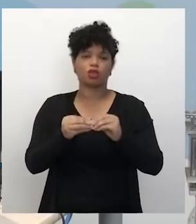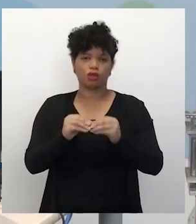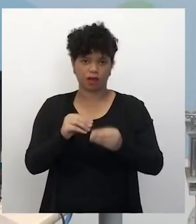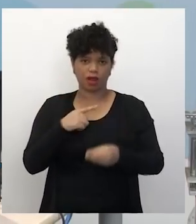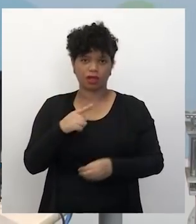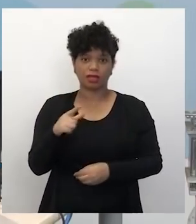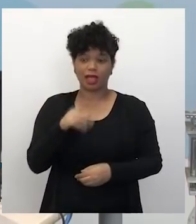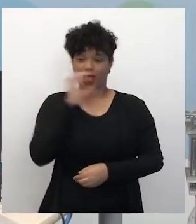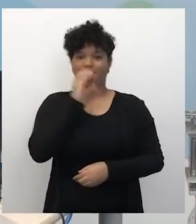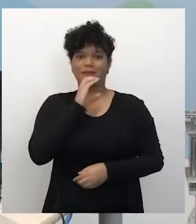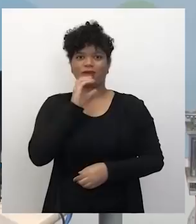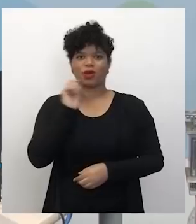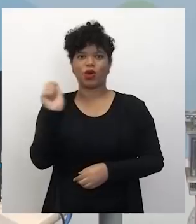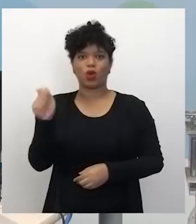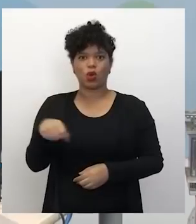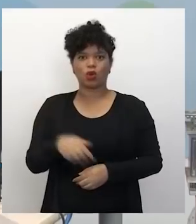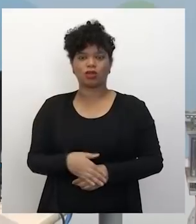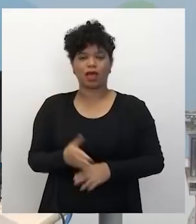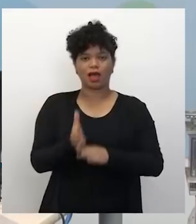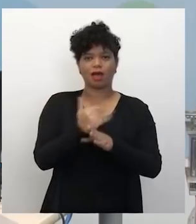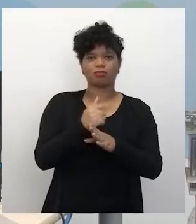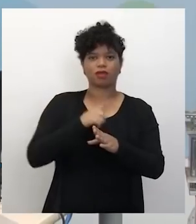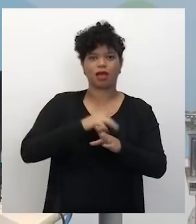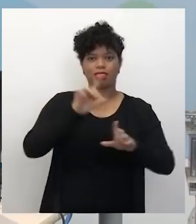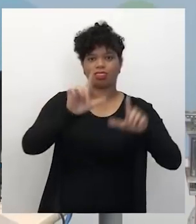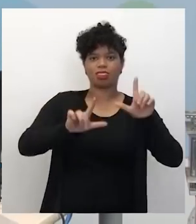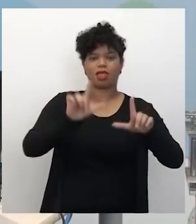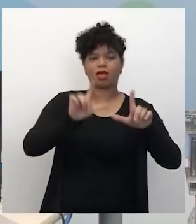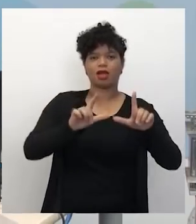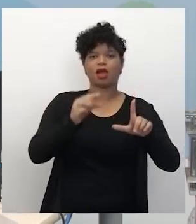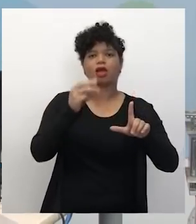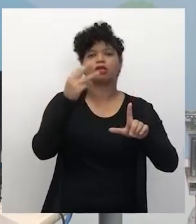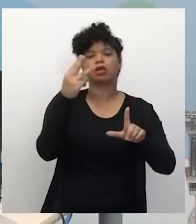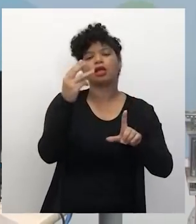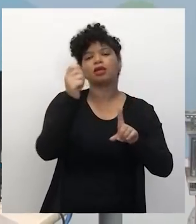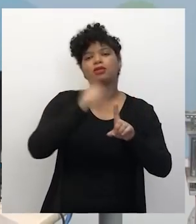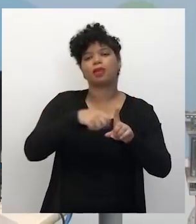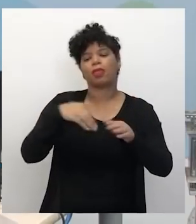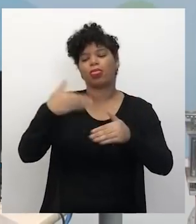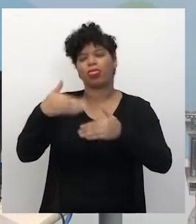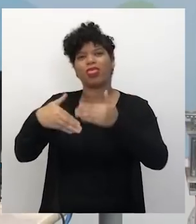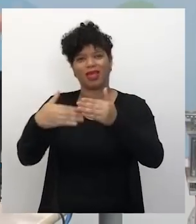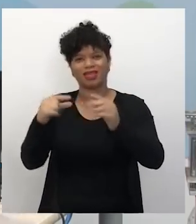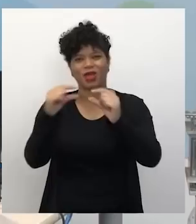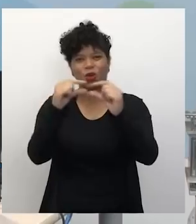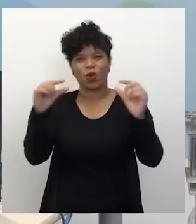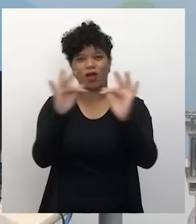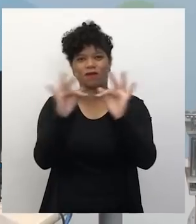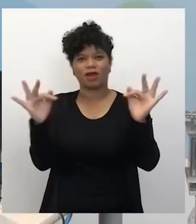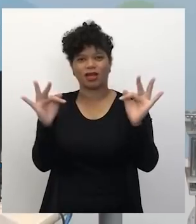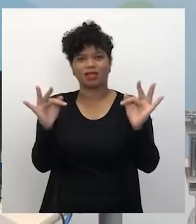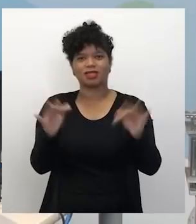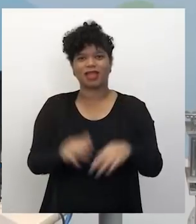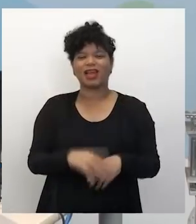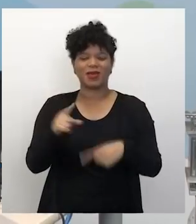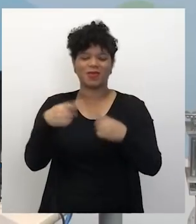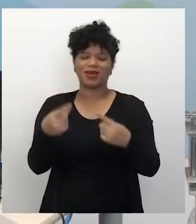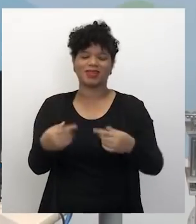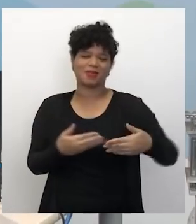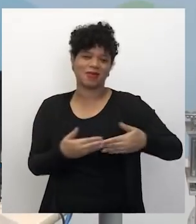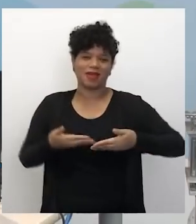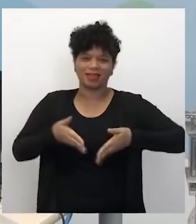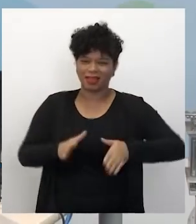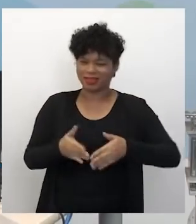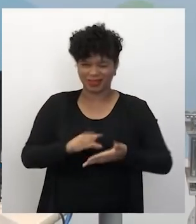tempo rápido, aí aparece antes uma tela lá, 3 meses depois, um ano depois, aí a criancinha já nasceu, essas coisas, né?